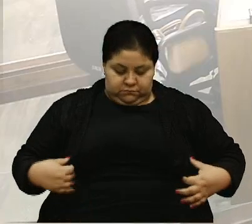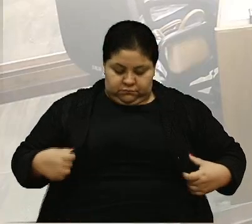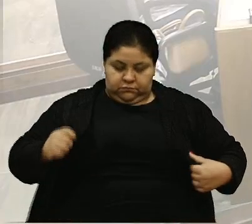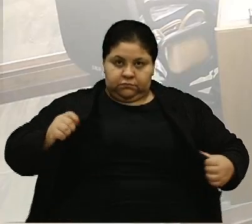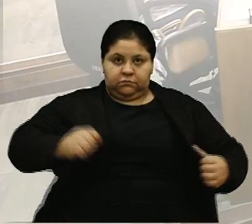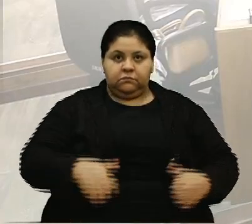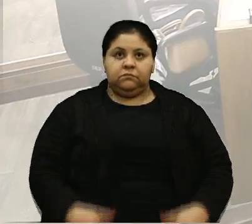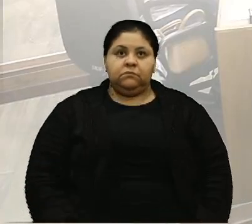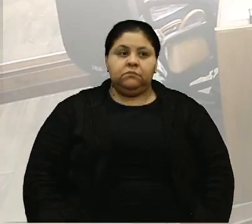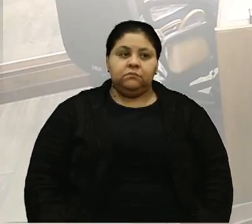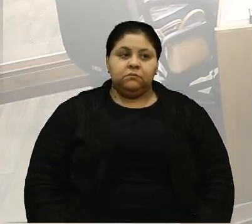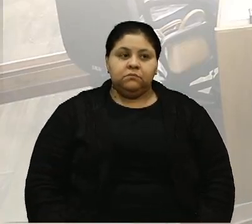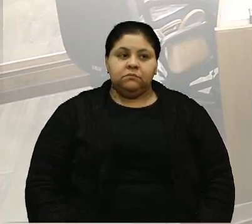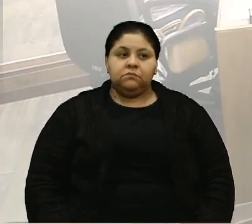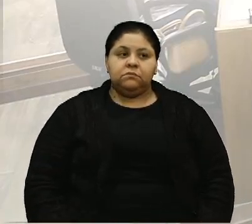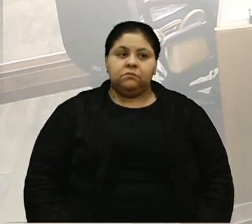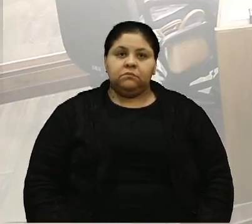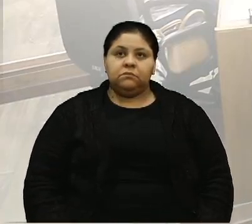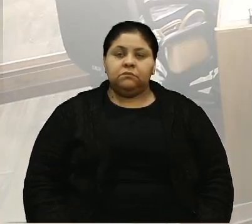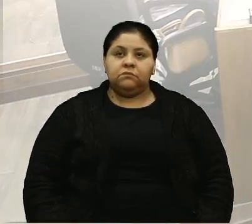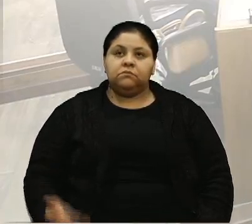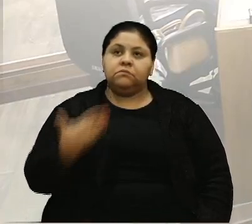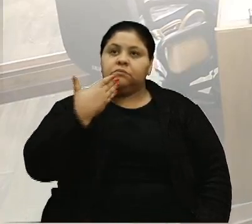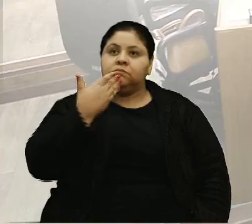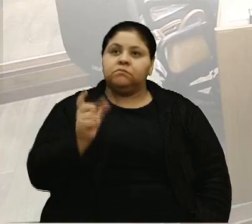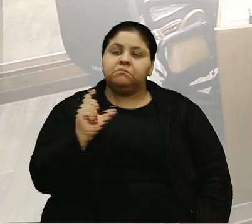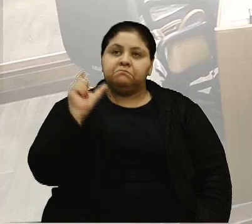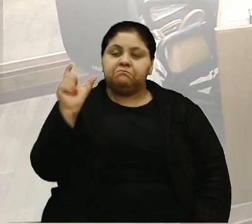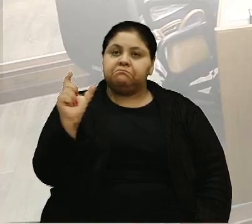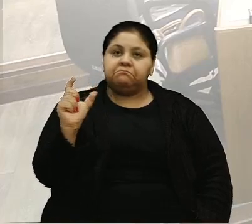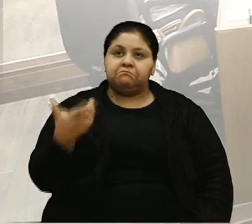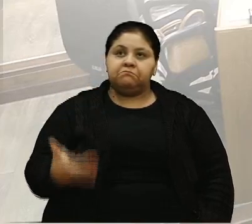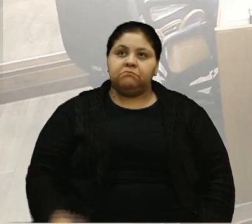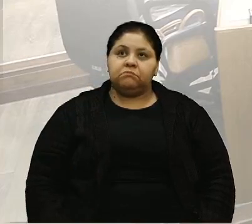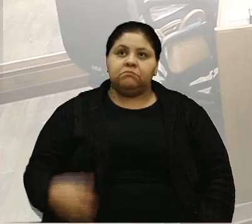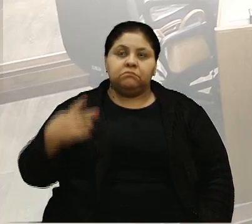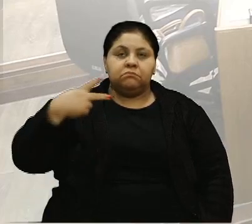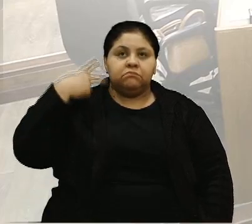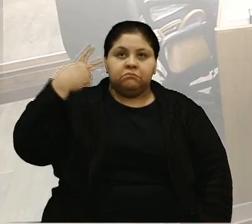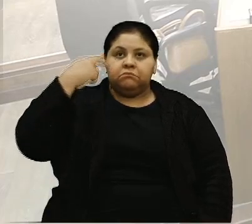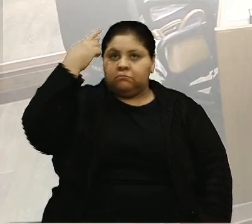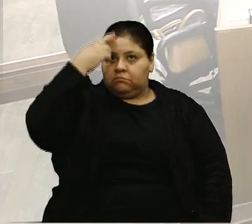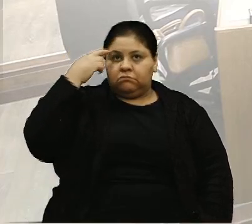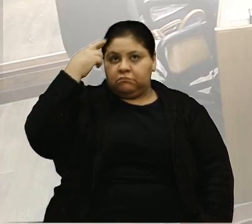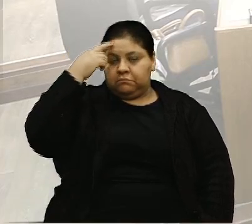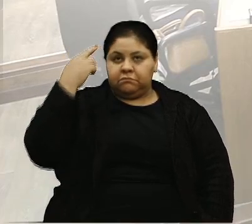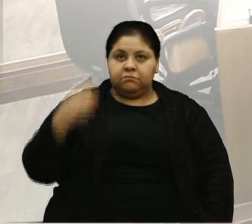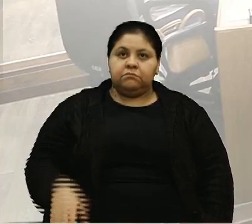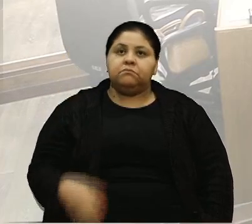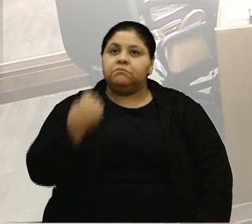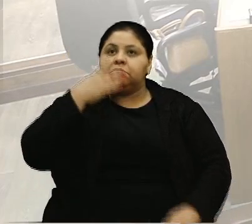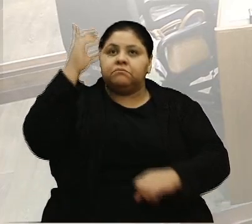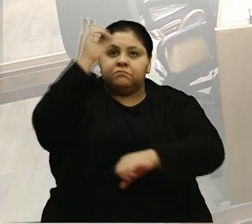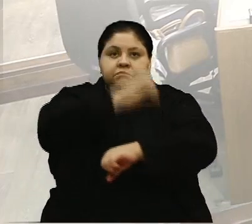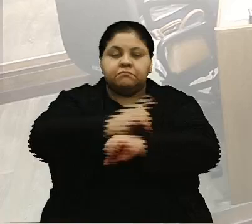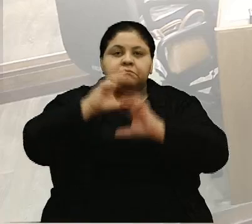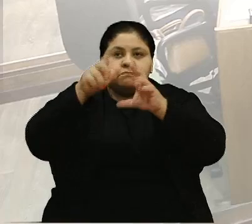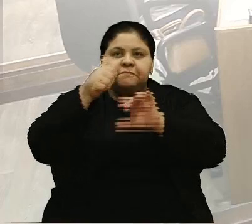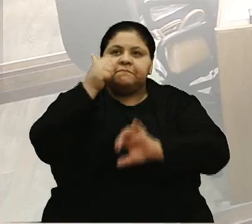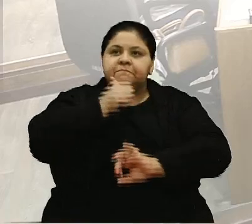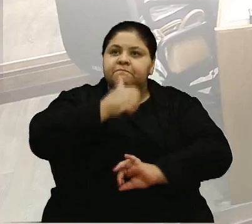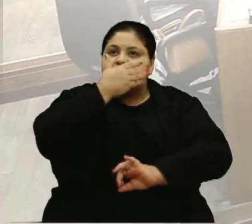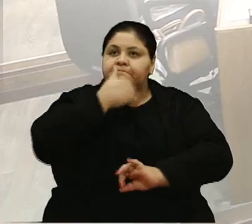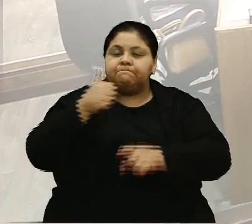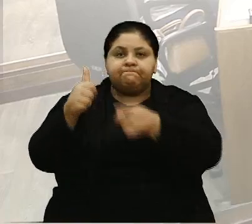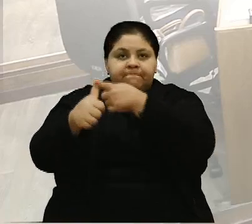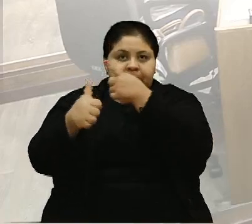Obrigada, vereadora Tatiane. Em discussão. Peço a palavra, presidente. Com a palavra, vereador Rafael Bueno. Bom dia a todos e todas. Primeiro,